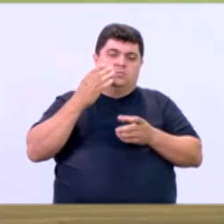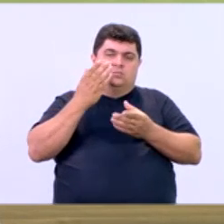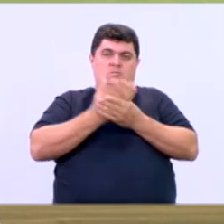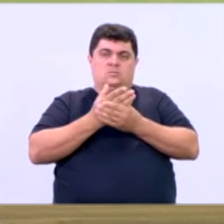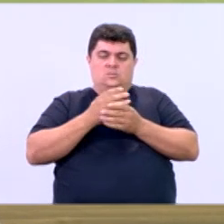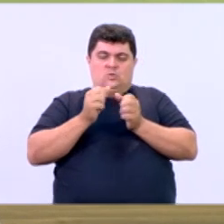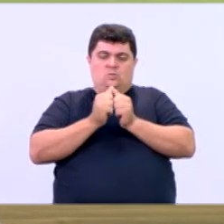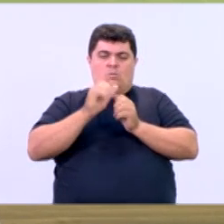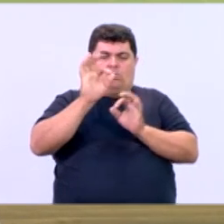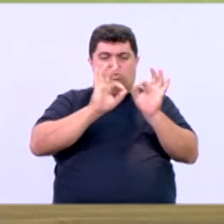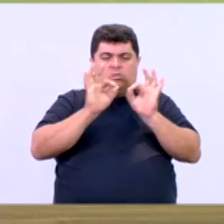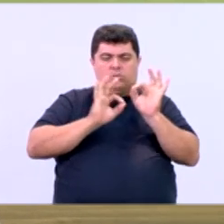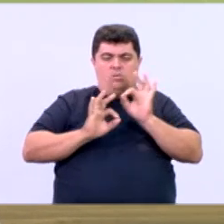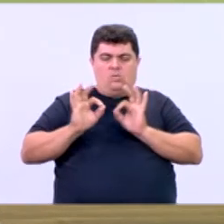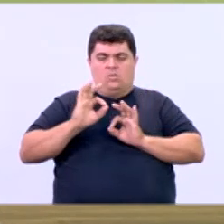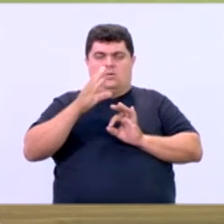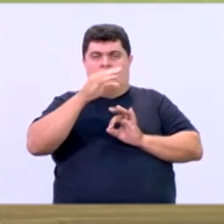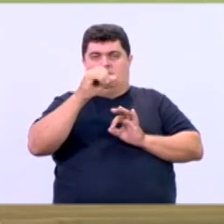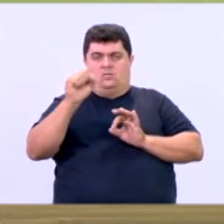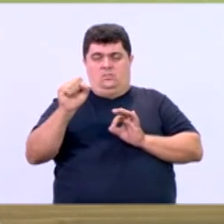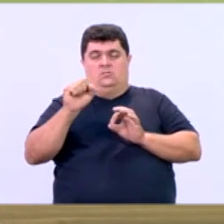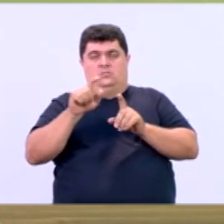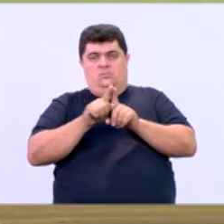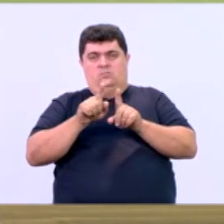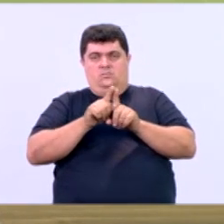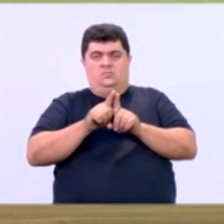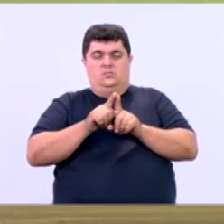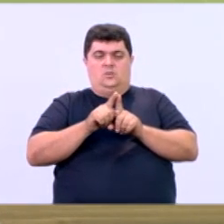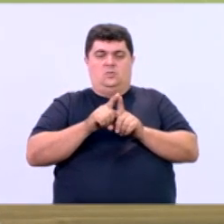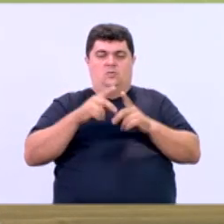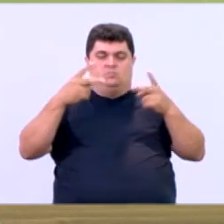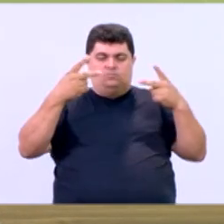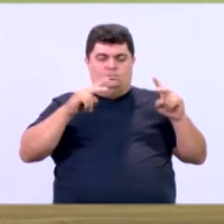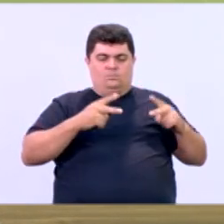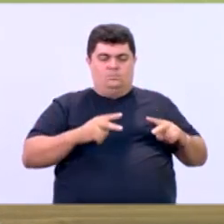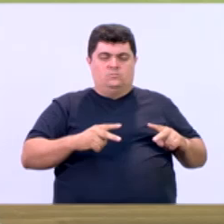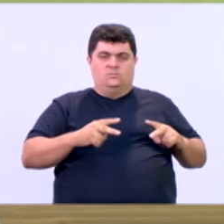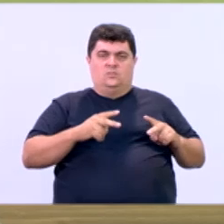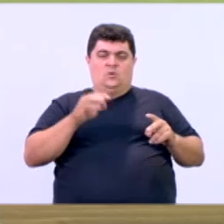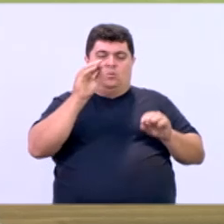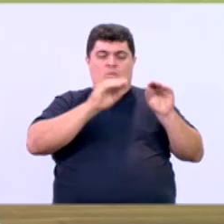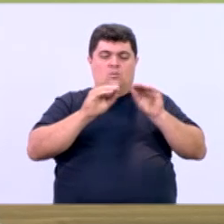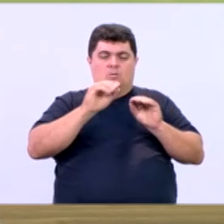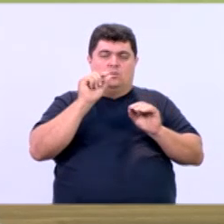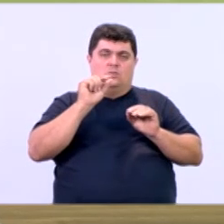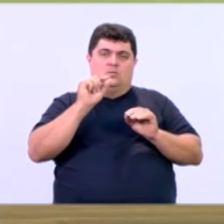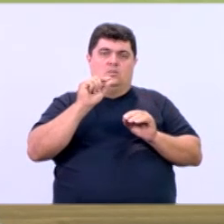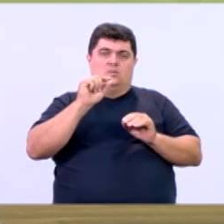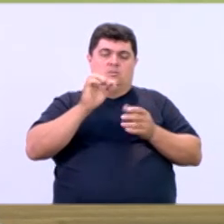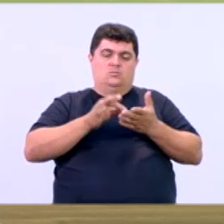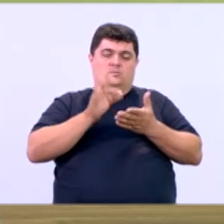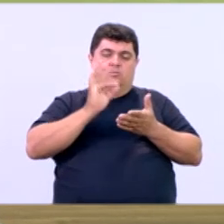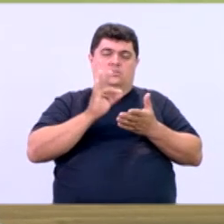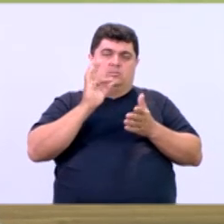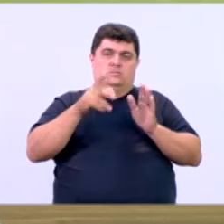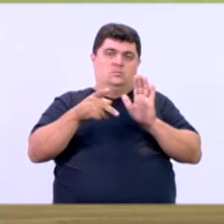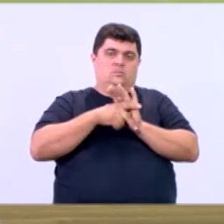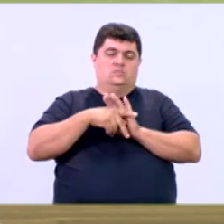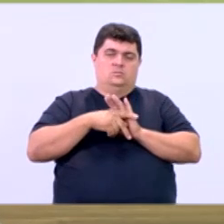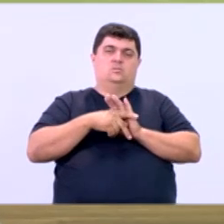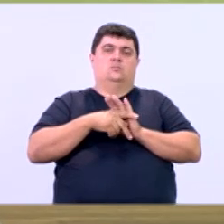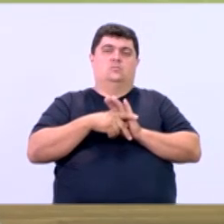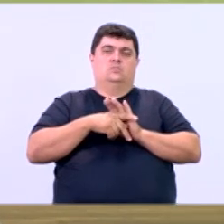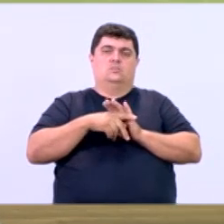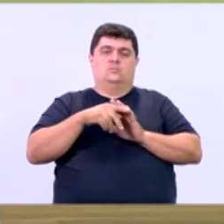que estiliza alguns elementos dessa página, e nós vimos também trecho de código correspondente a um arquivo JavaScript